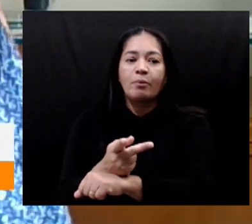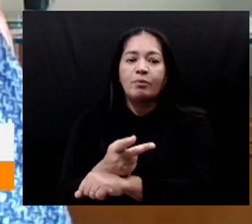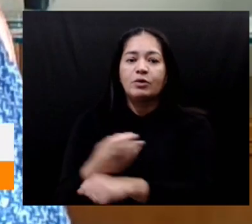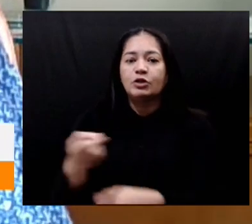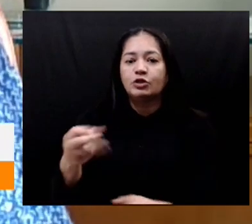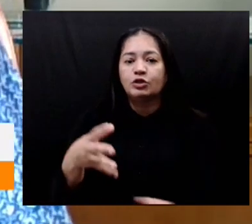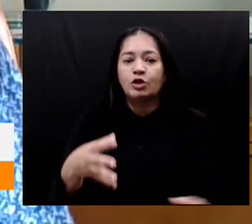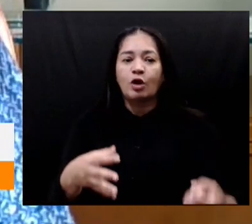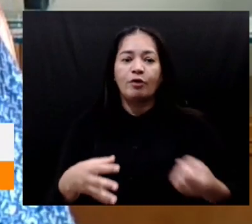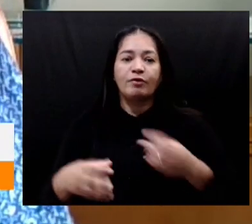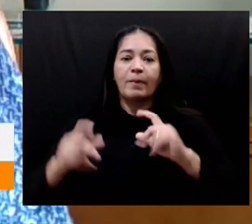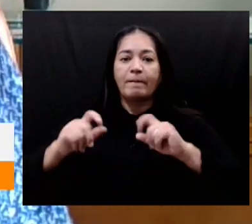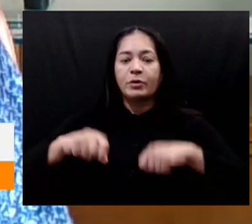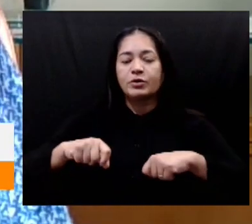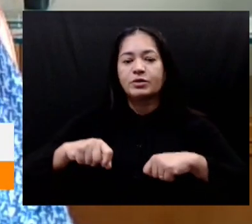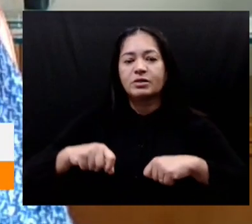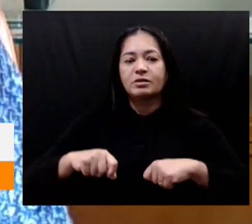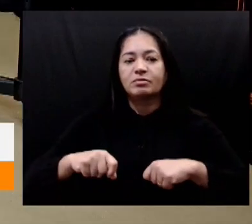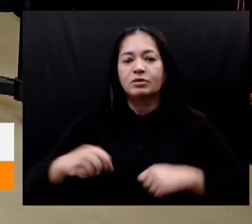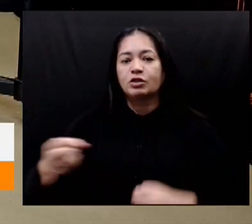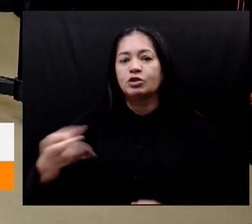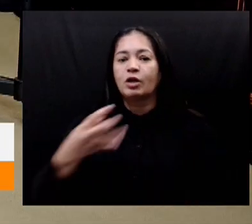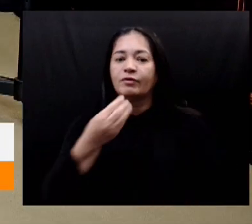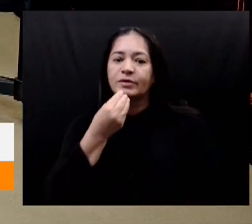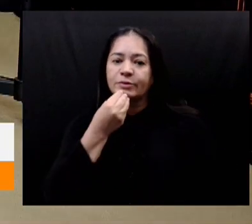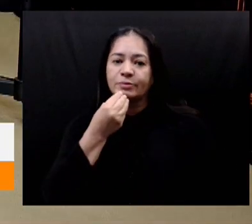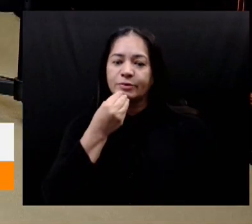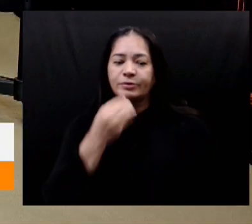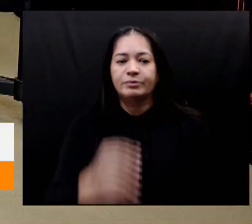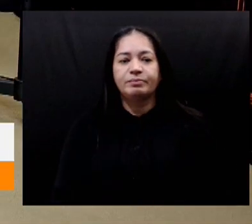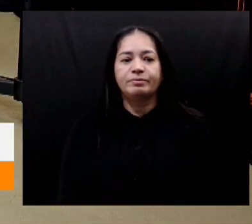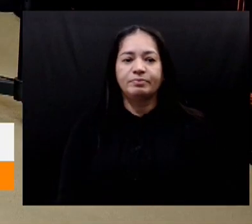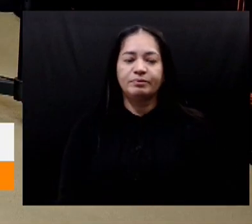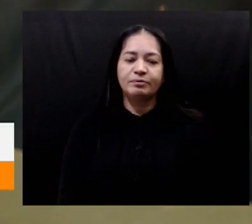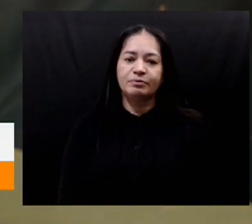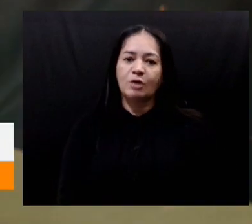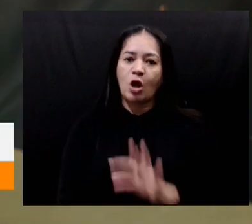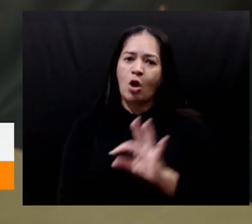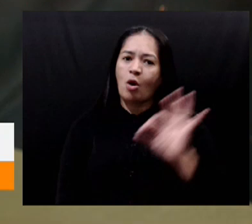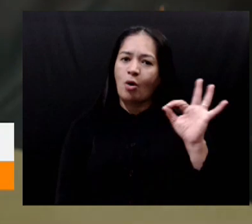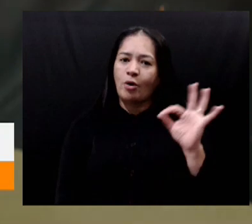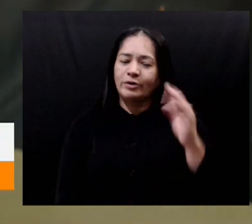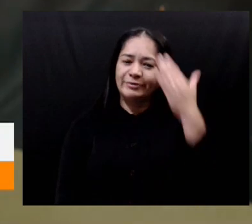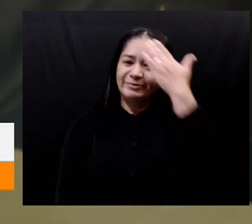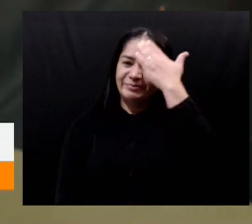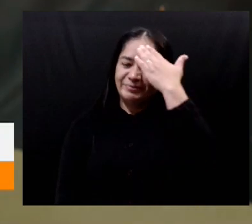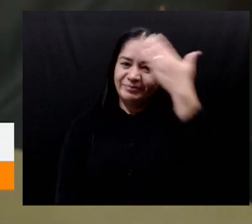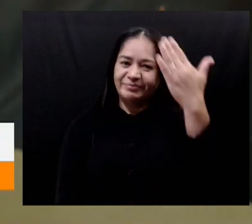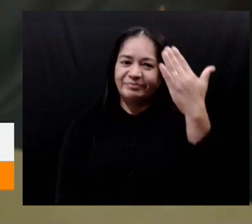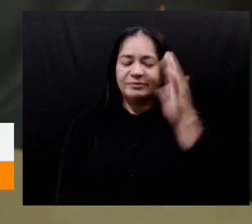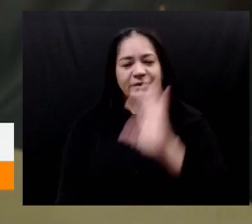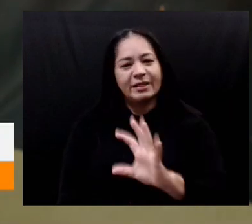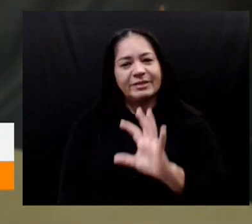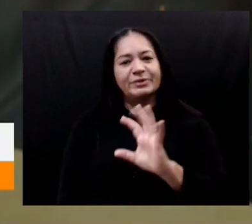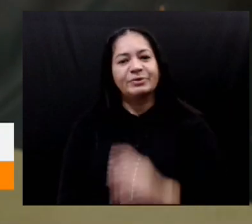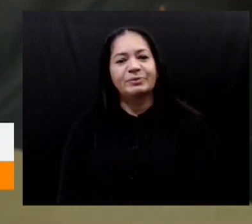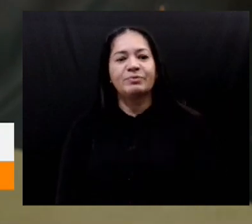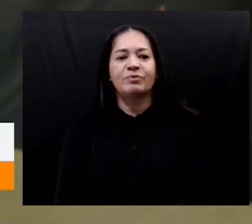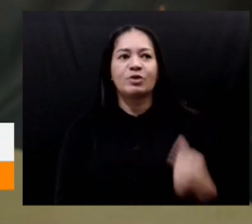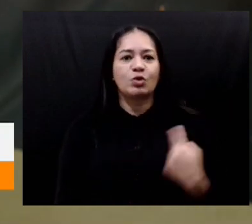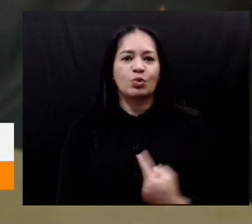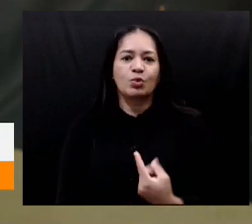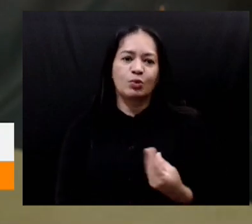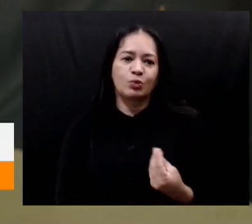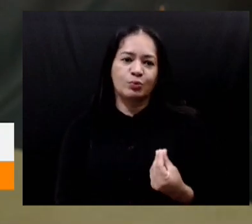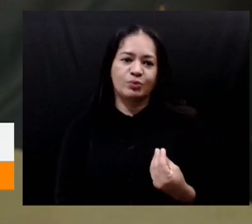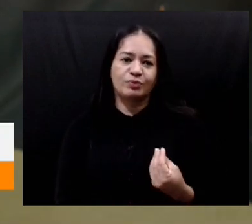dê novas oportunidades. Muito bem, obrigada. É isso, né, a gente são as